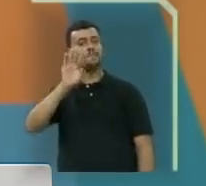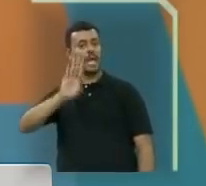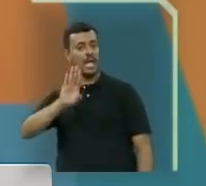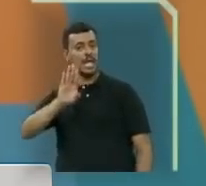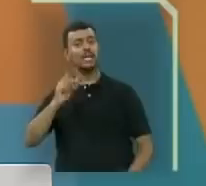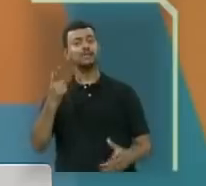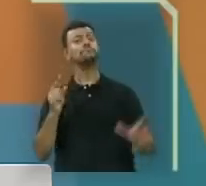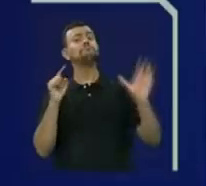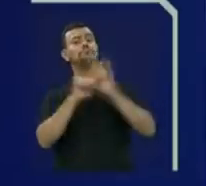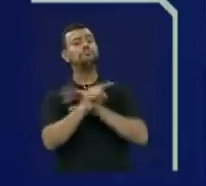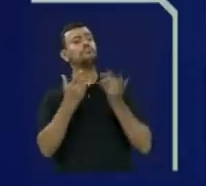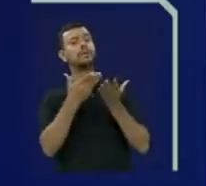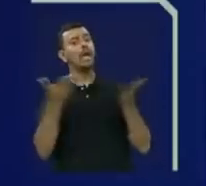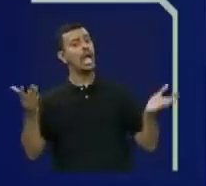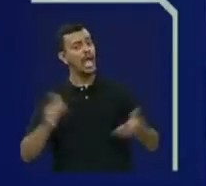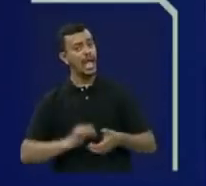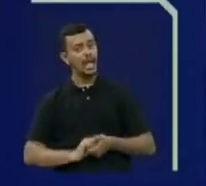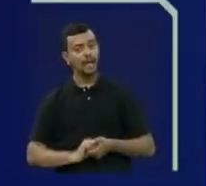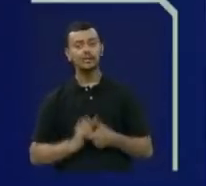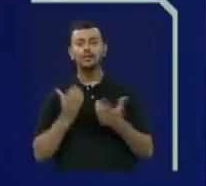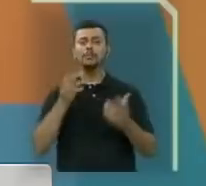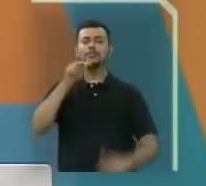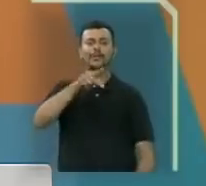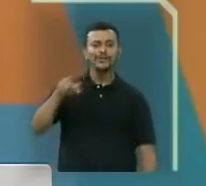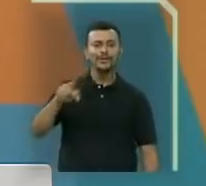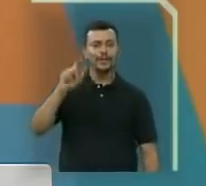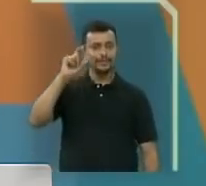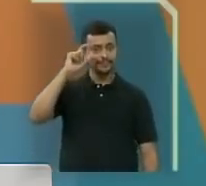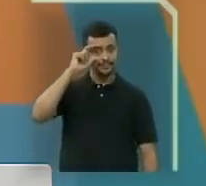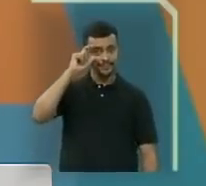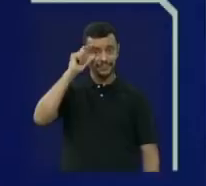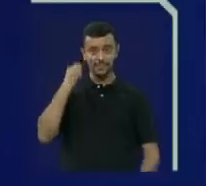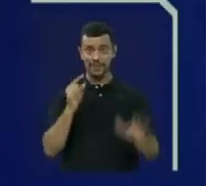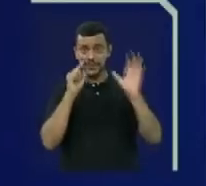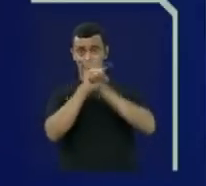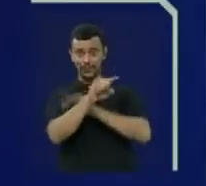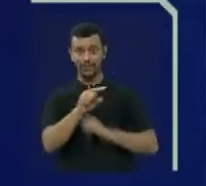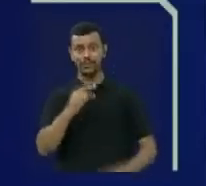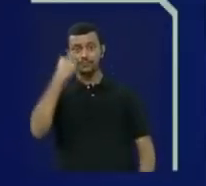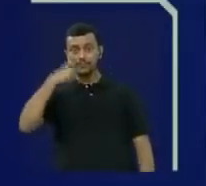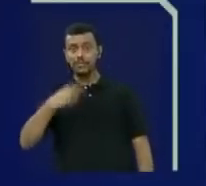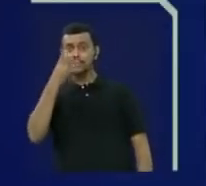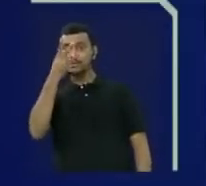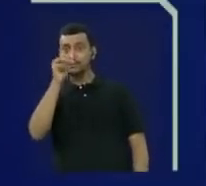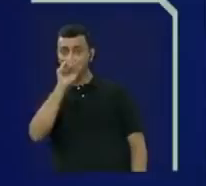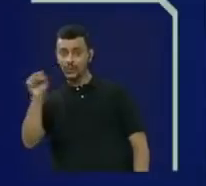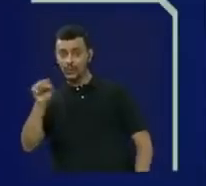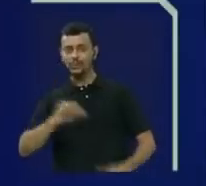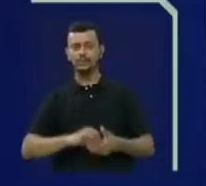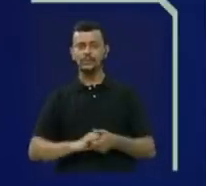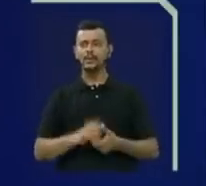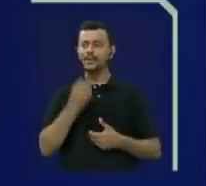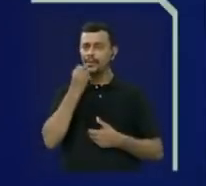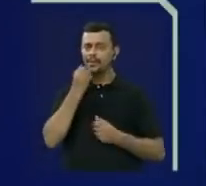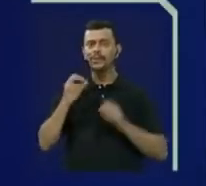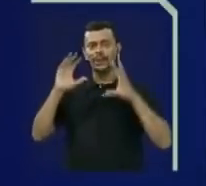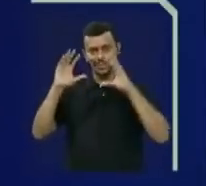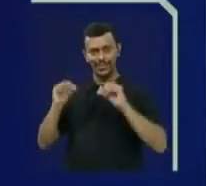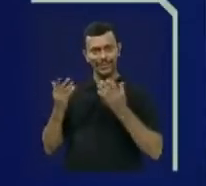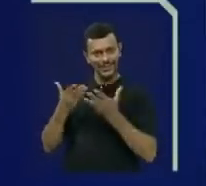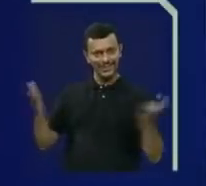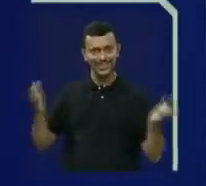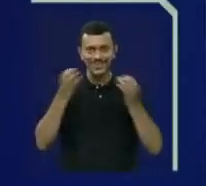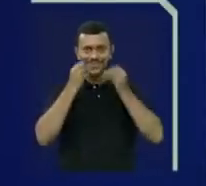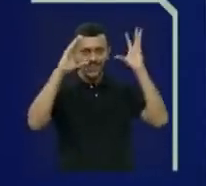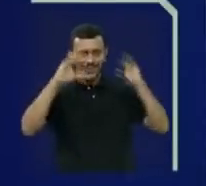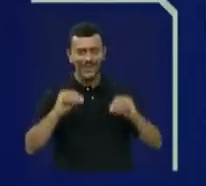dirige a pergunta. Professora Lizete. O senhor tem 30 segundos. Primeiramente, boa noite a todos. Um prazer